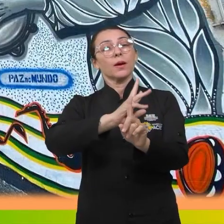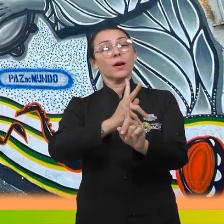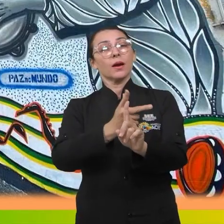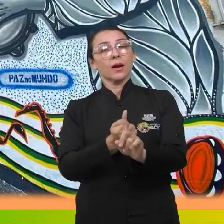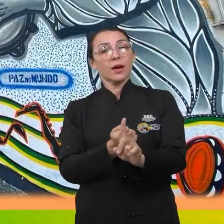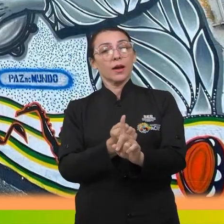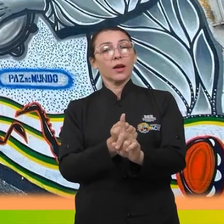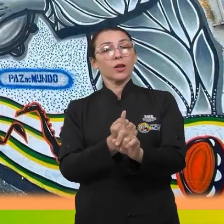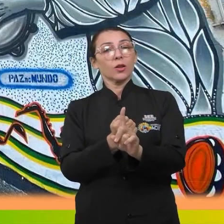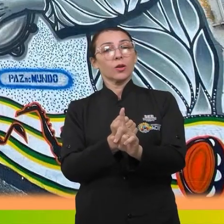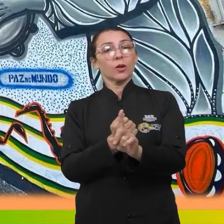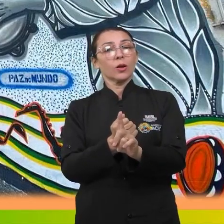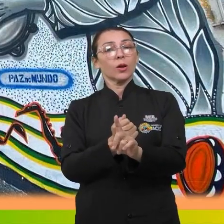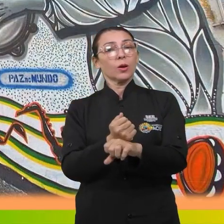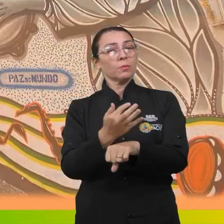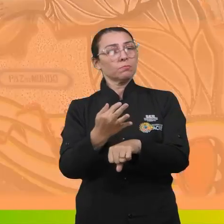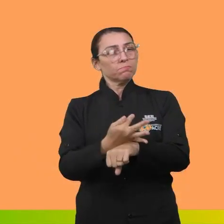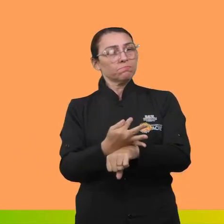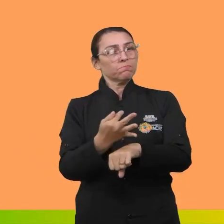uma resistência.